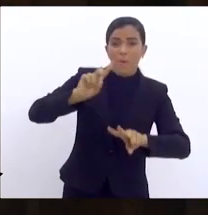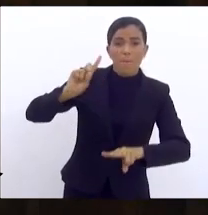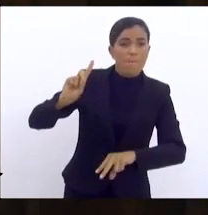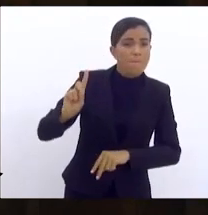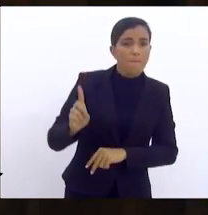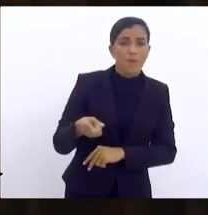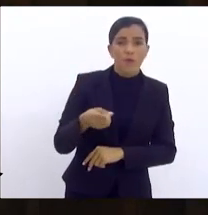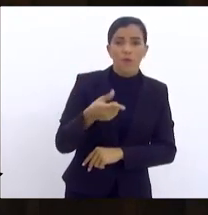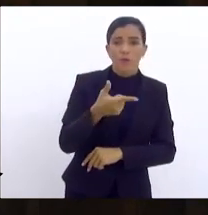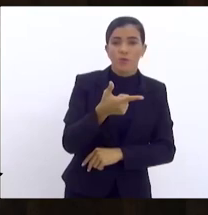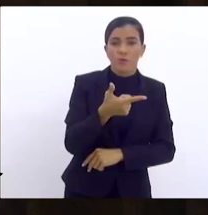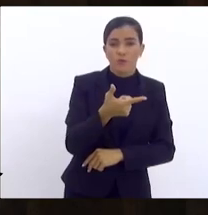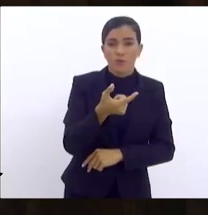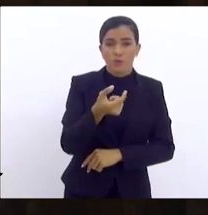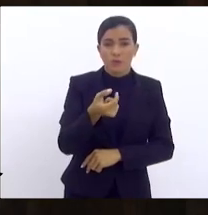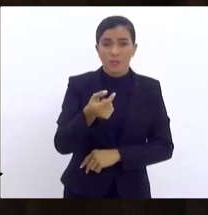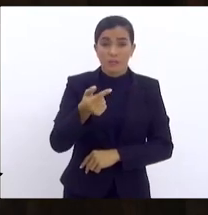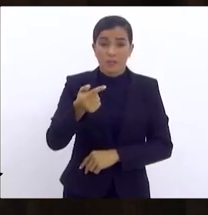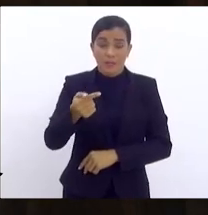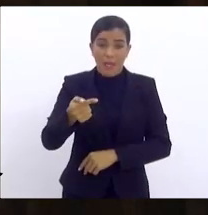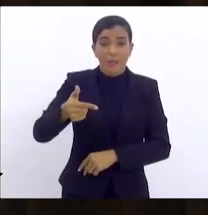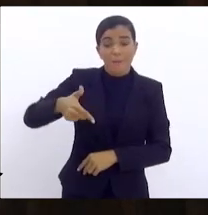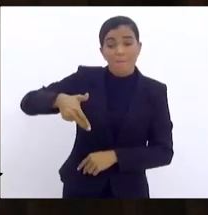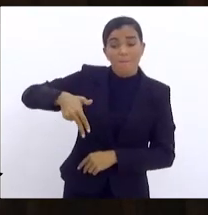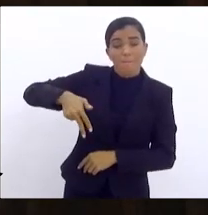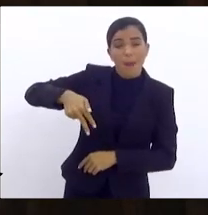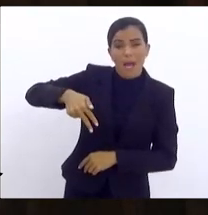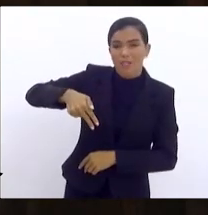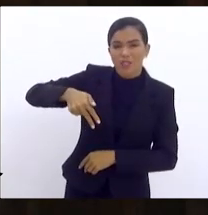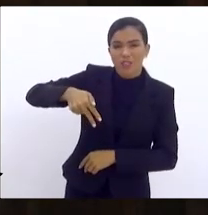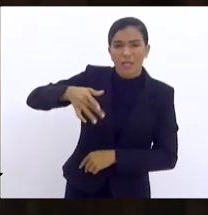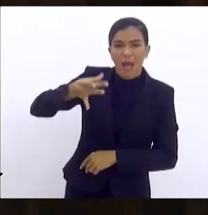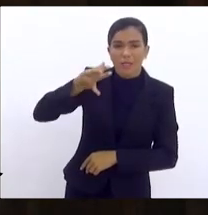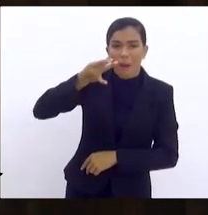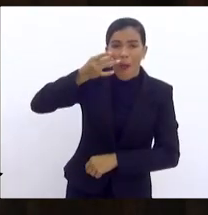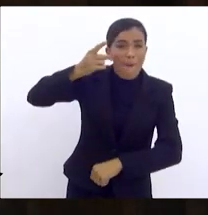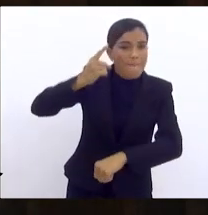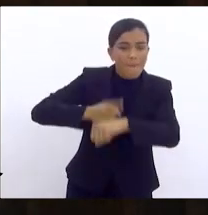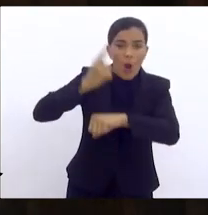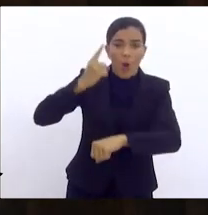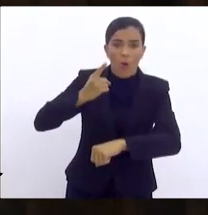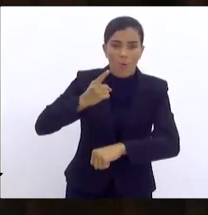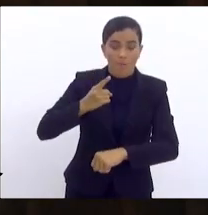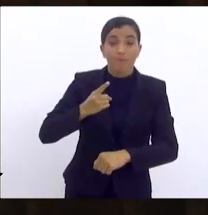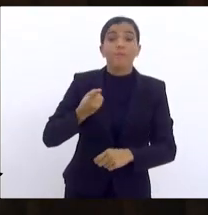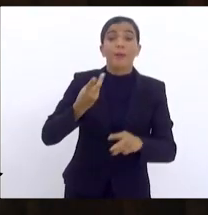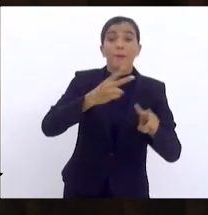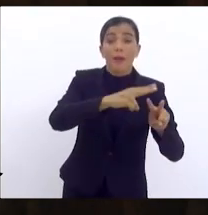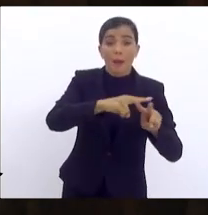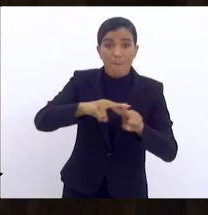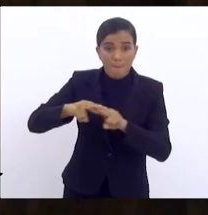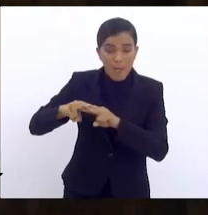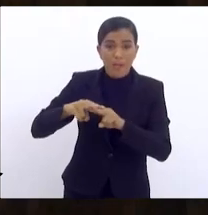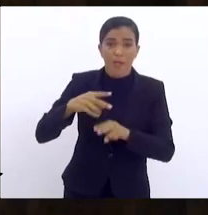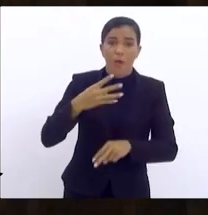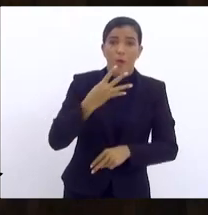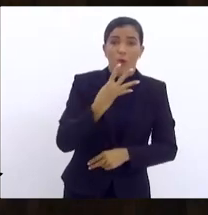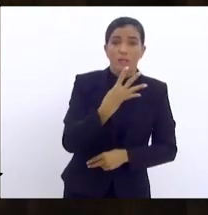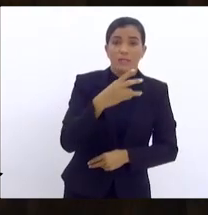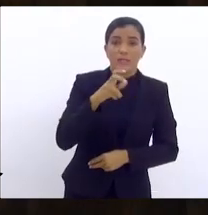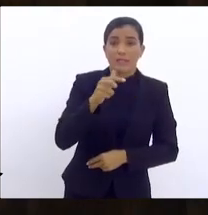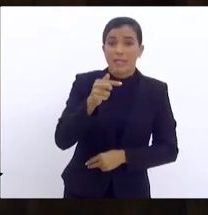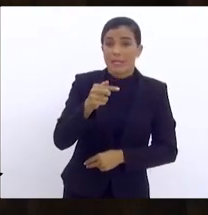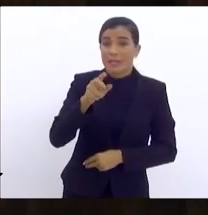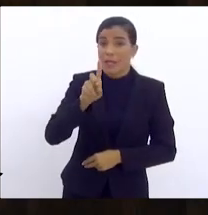1.207 marginais em flagrante aprendeu 461 armas de fogo